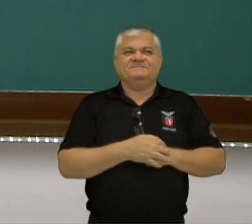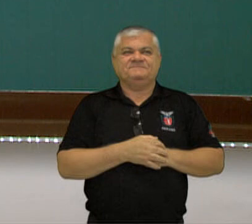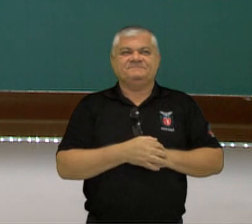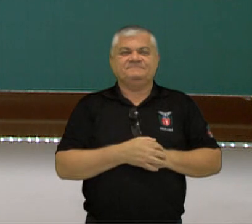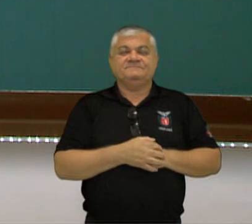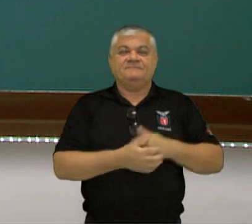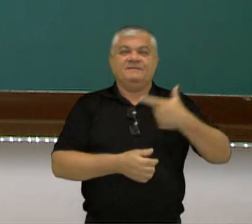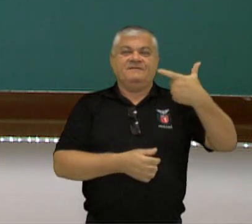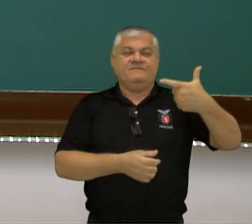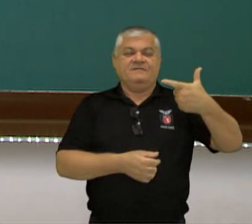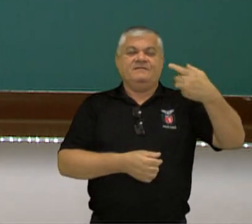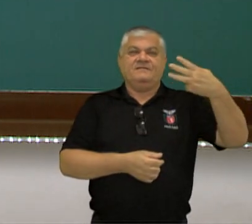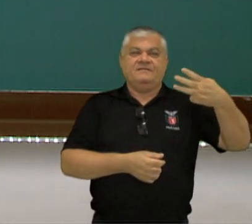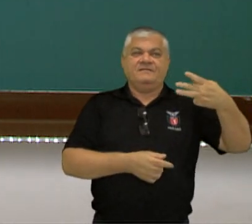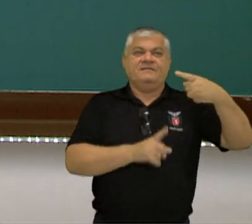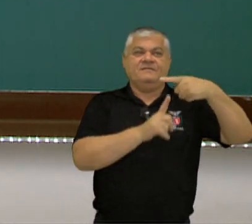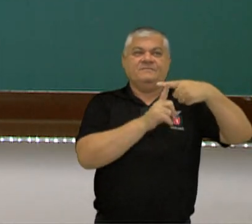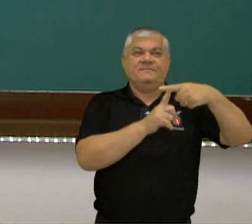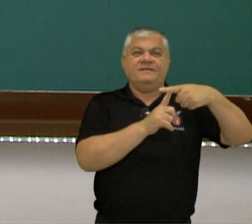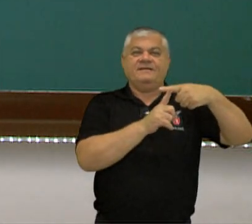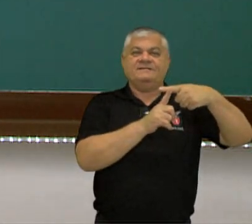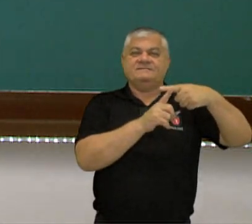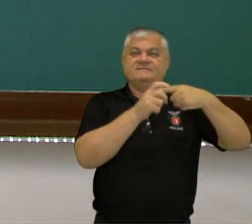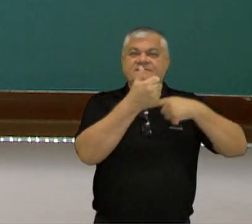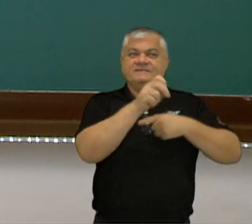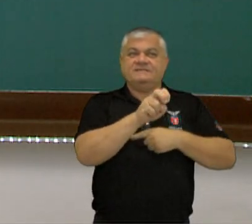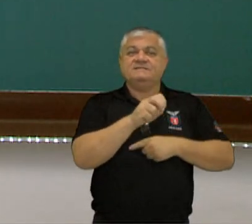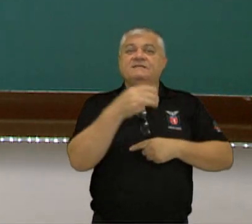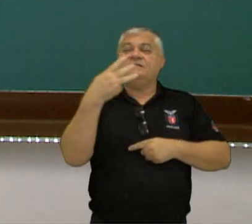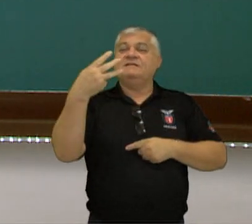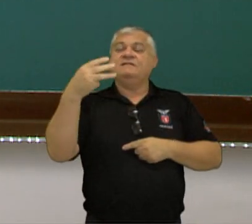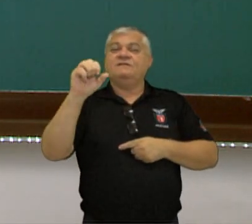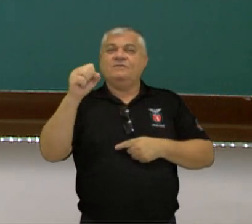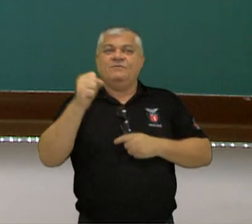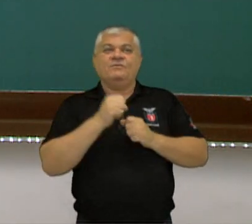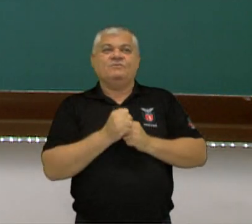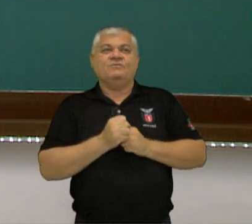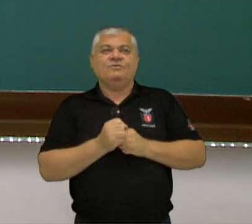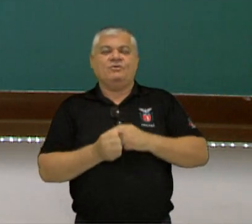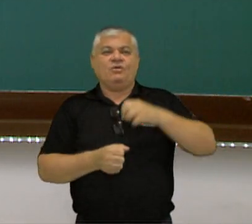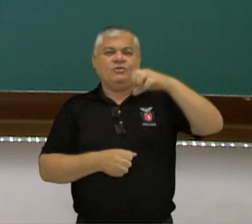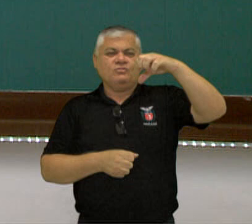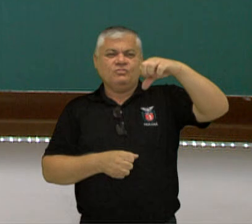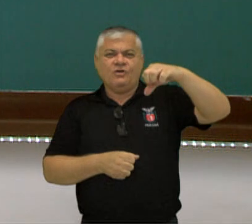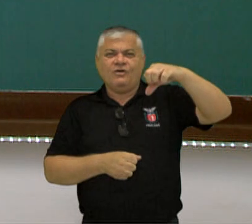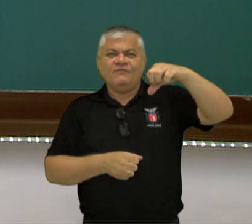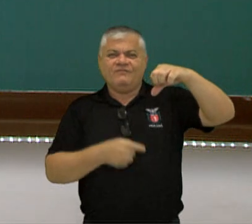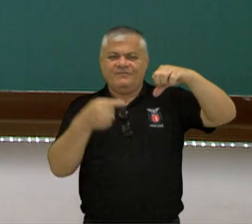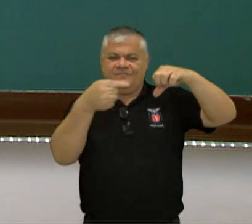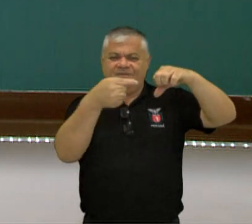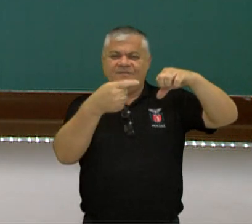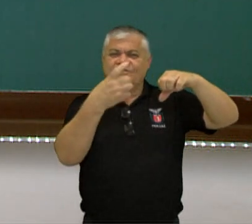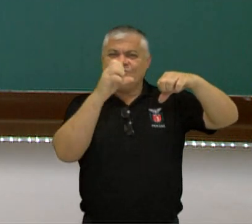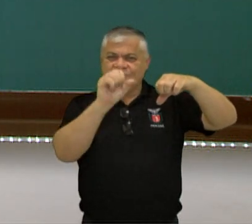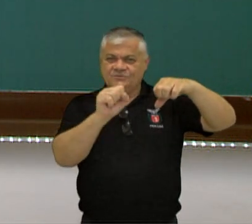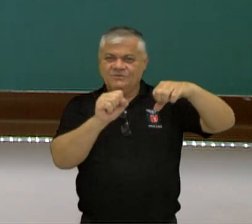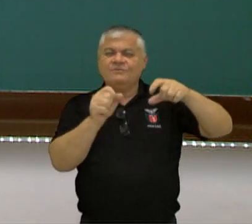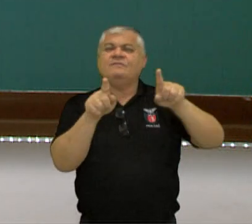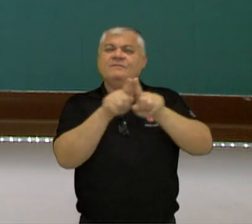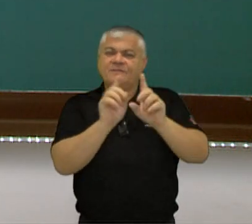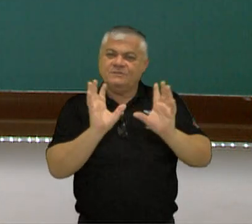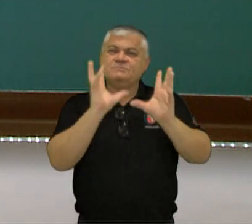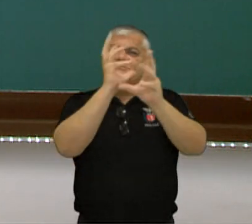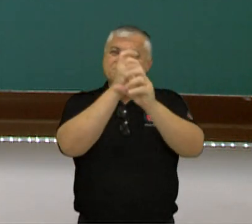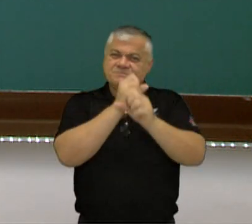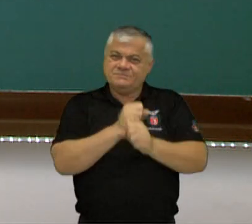Então, 23 mais 15 ficou 38. Do lado aqui, o 9 e o 18 também tem sinal igual. Então, a gente também vai somar os